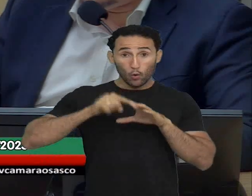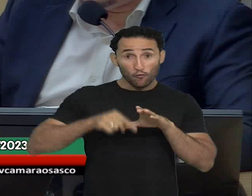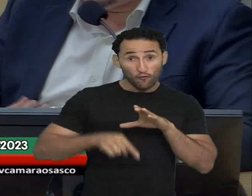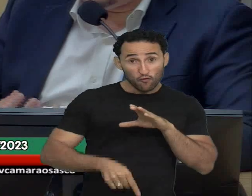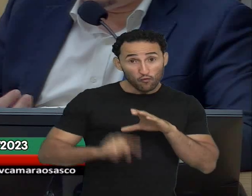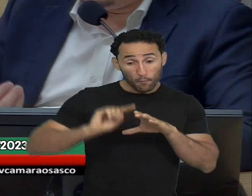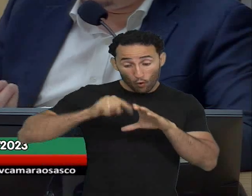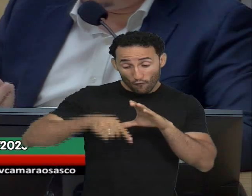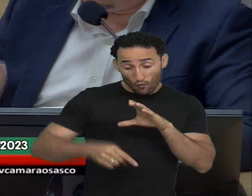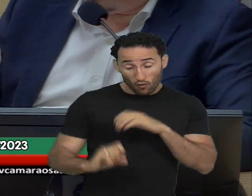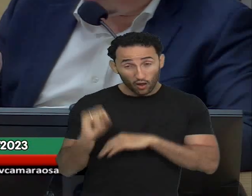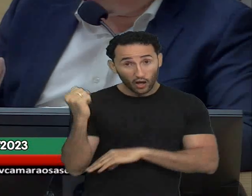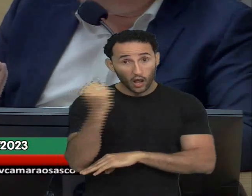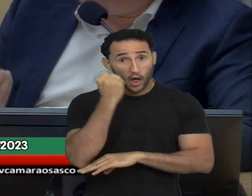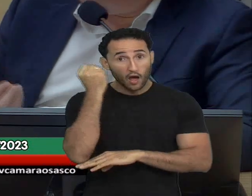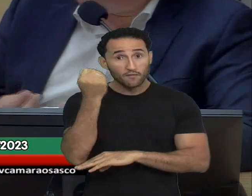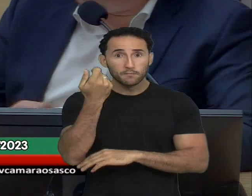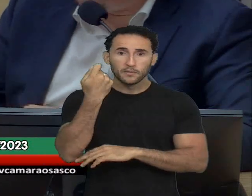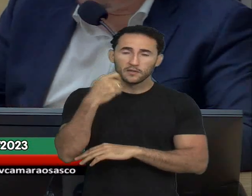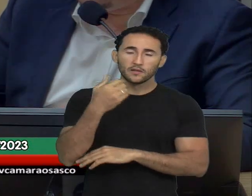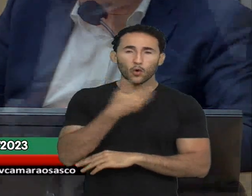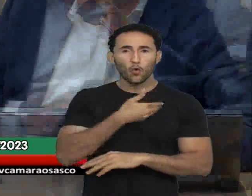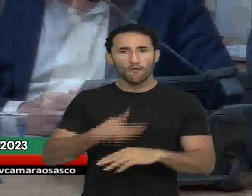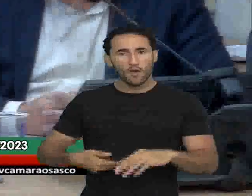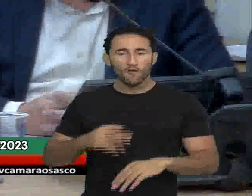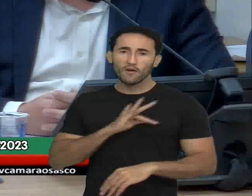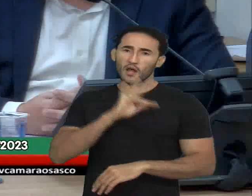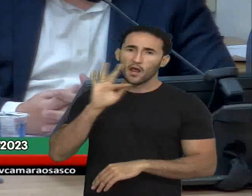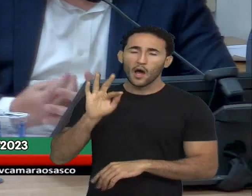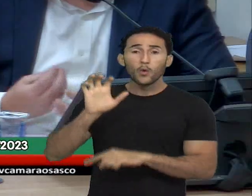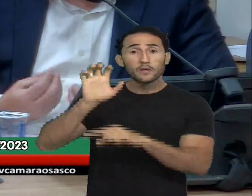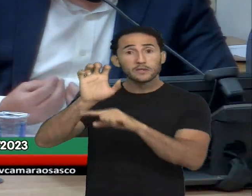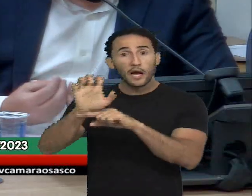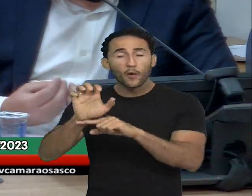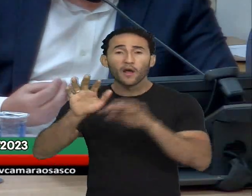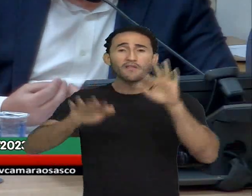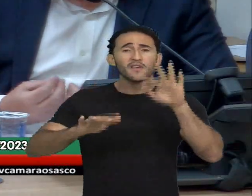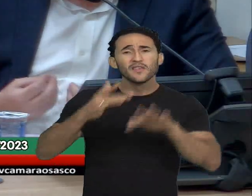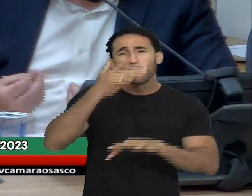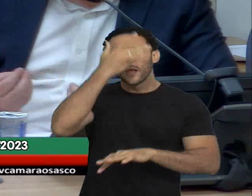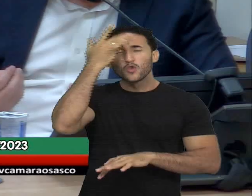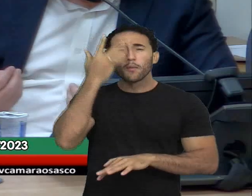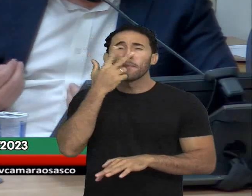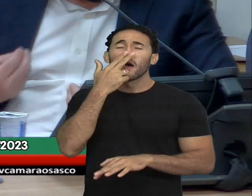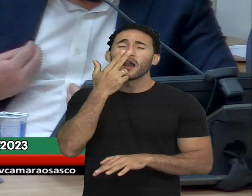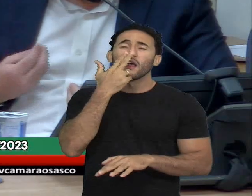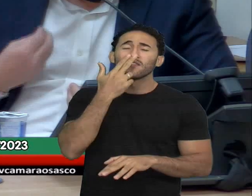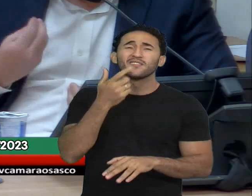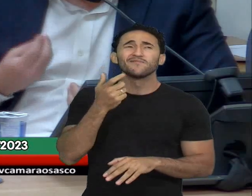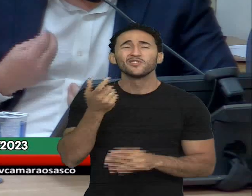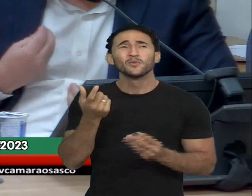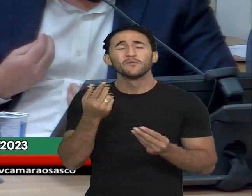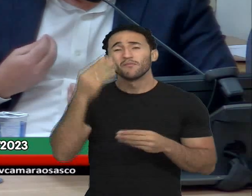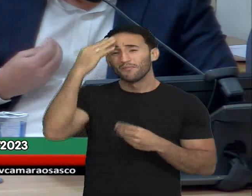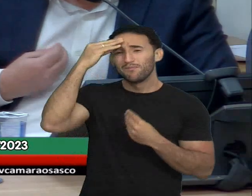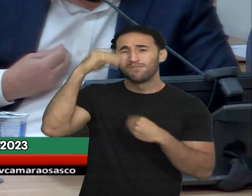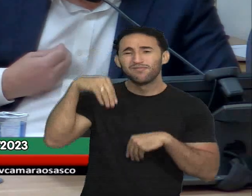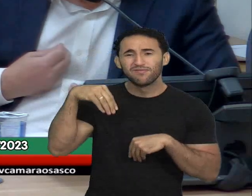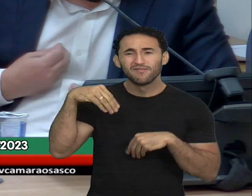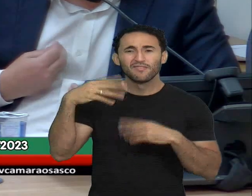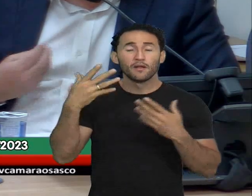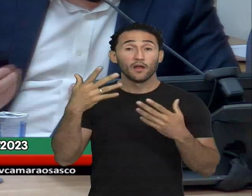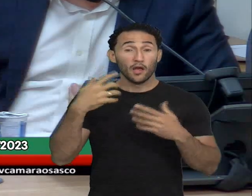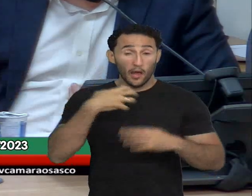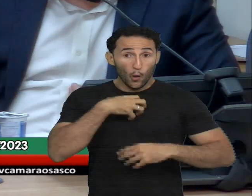ela ser tratada a nível de Estado, a nível de governo federal, essas pessoas perdem um pouco, isso é uma sensação